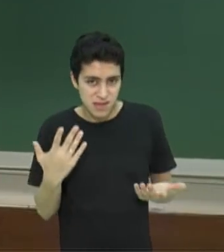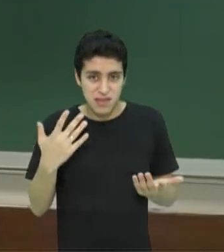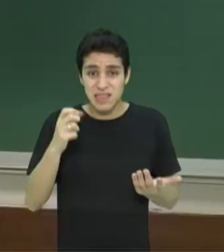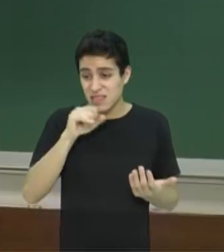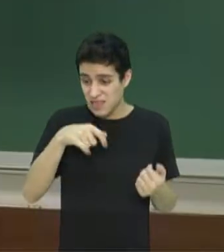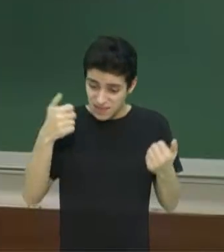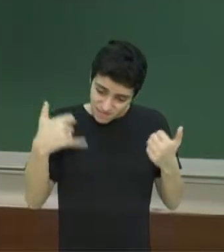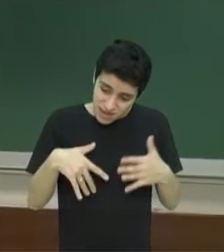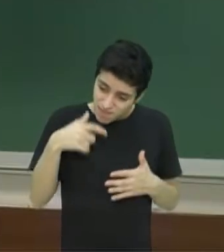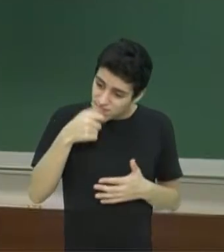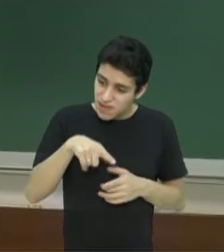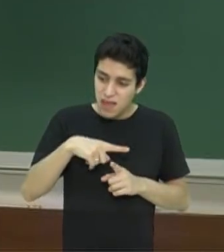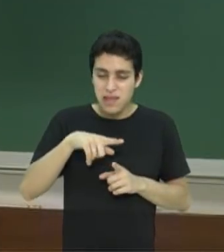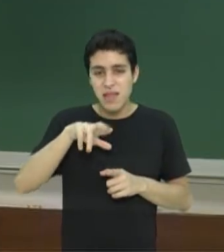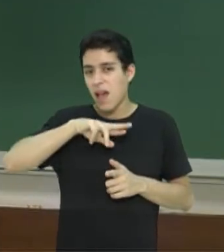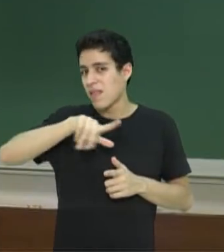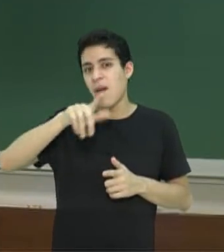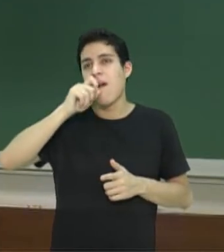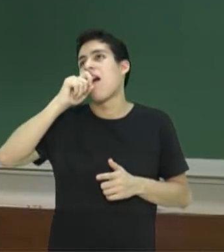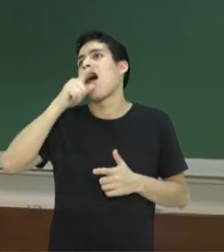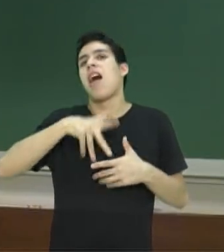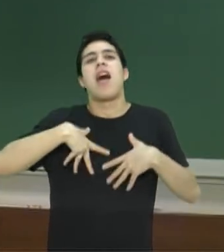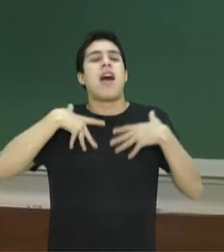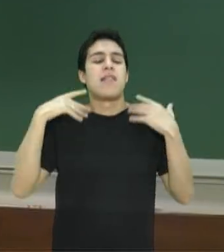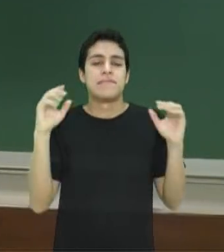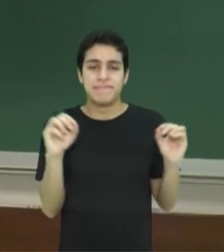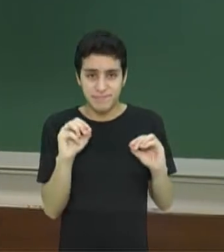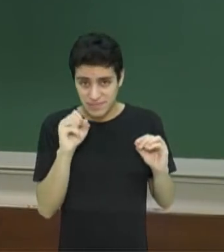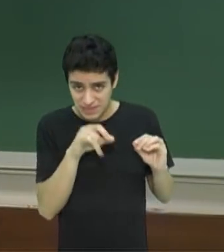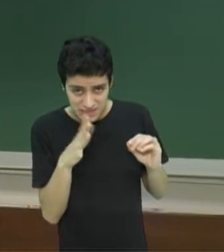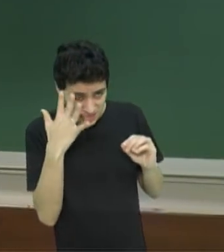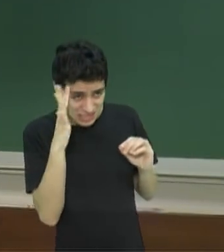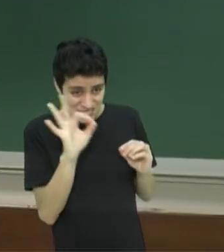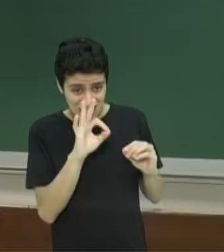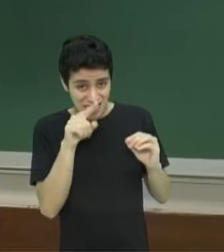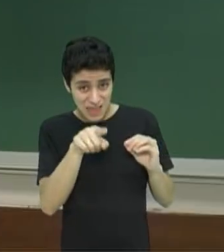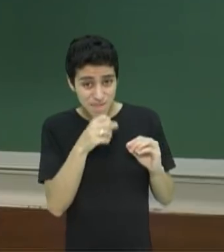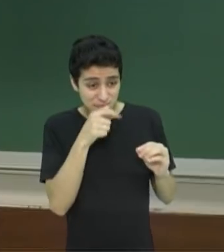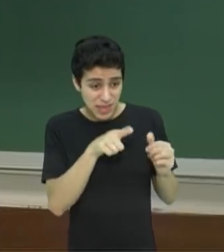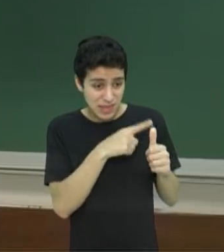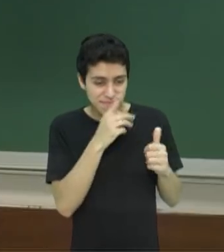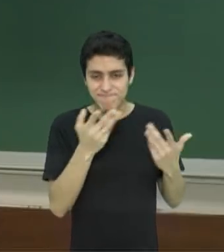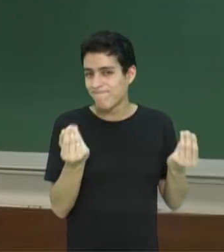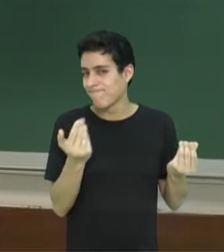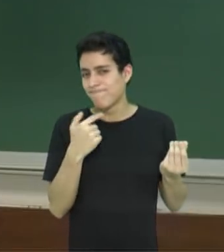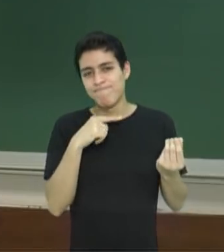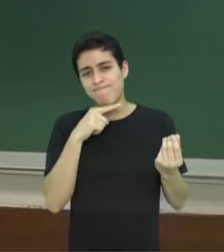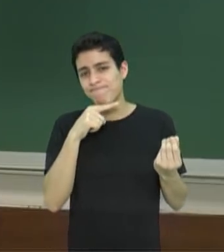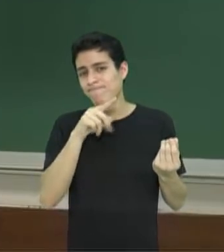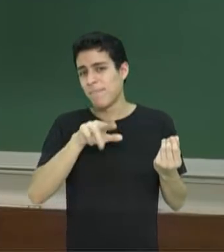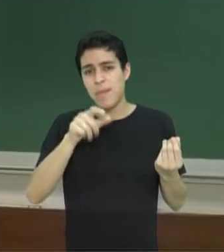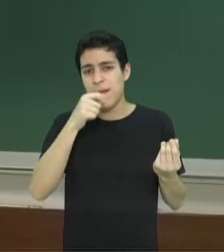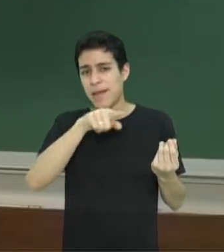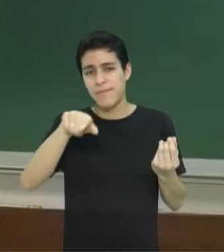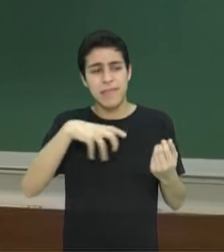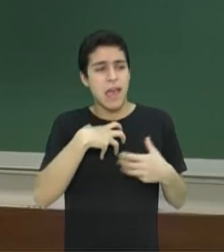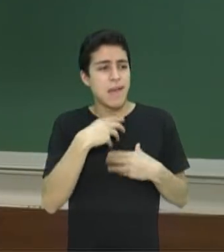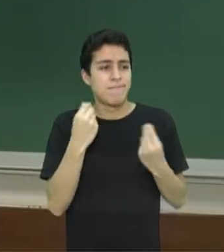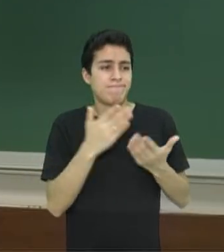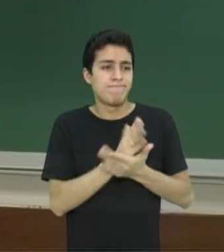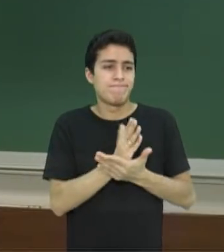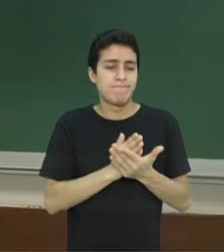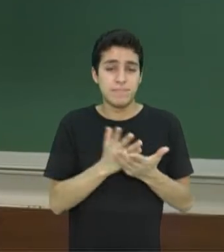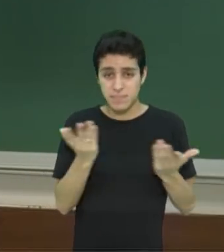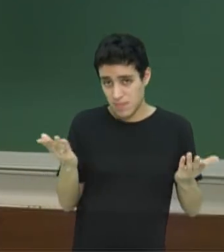tem que explicar a piada, ela não é engraçada. Então, se você não entendeu na primeira vez, ela não foi engraçada para você. Se